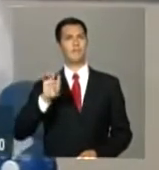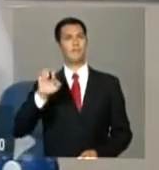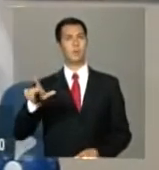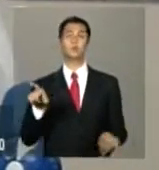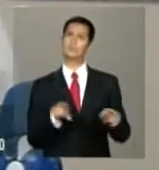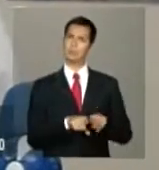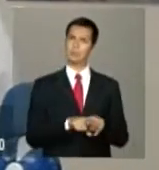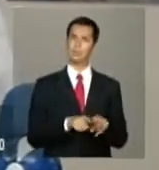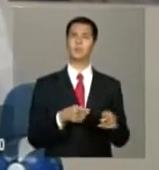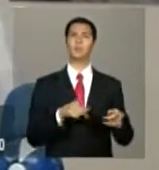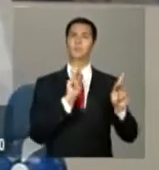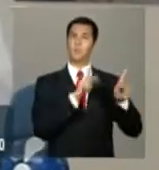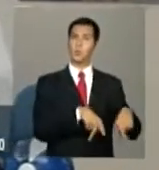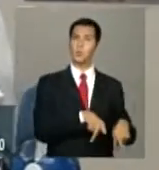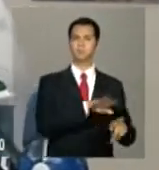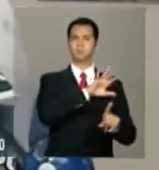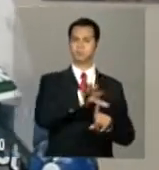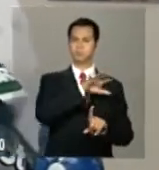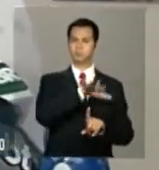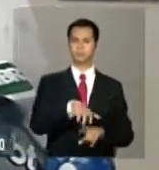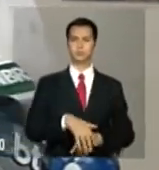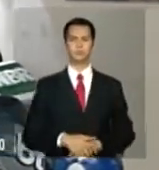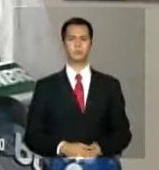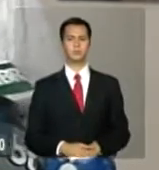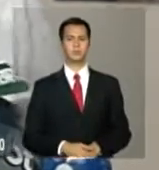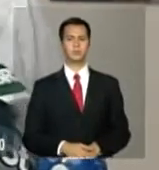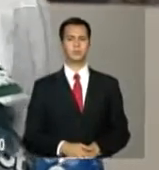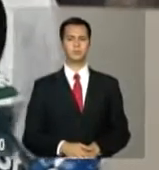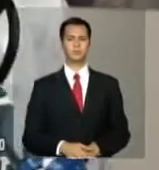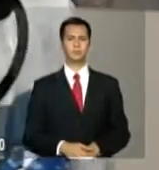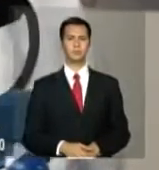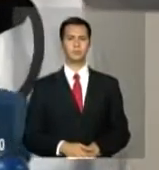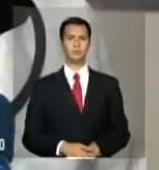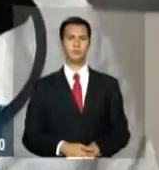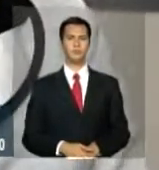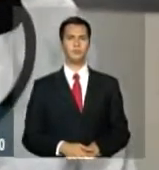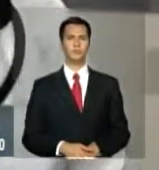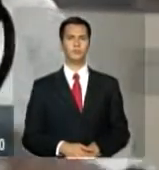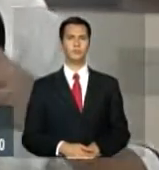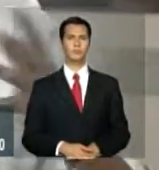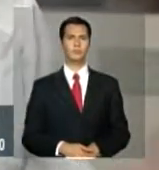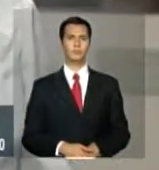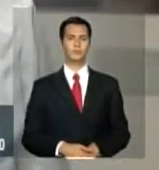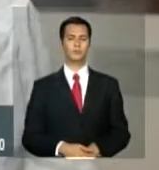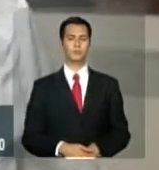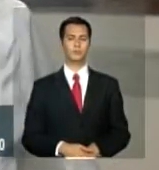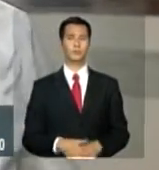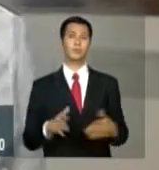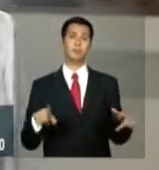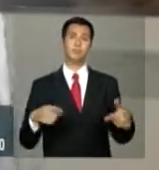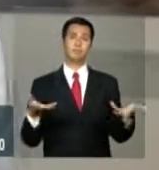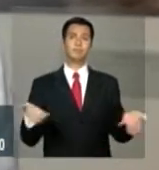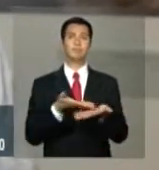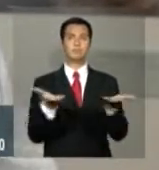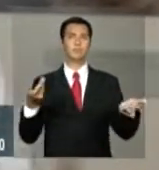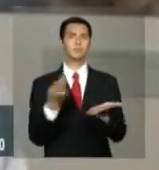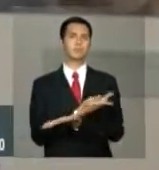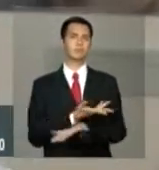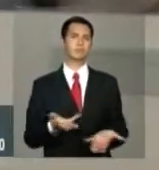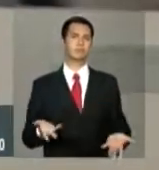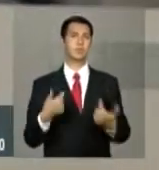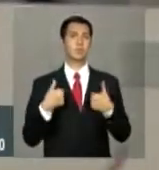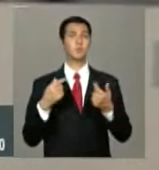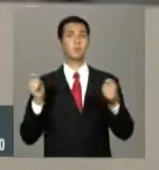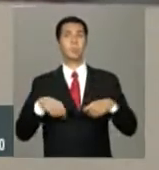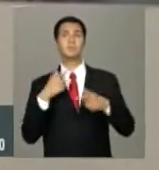Também, esse também é outro, inexorável da Silveira. Inexorável da Silveira é o movimento real. Presidente. Eu posso querer